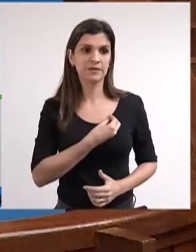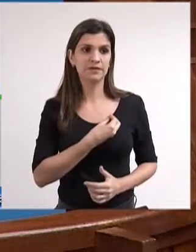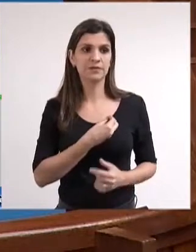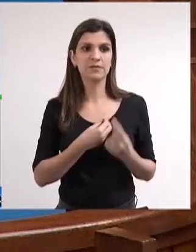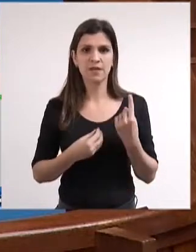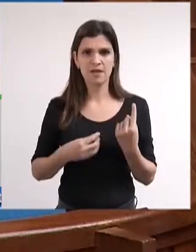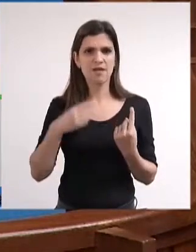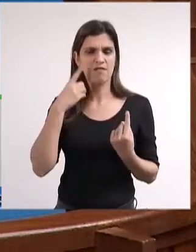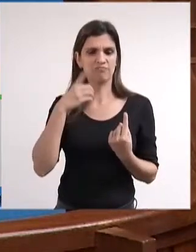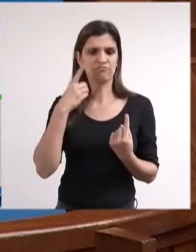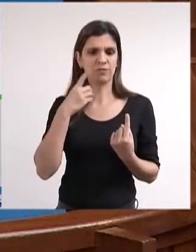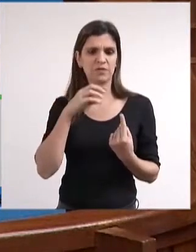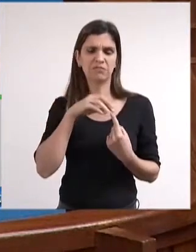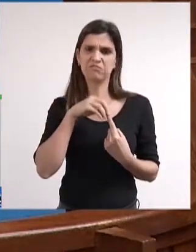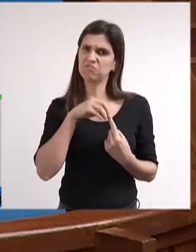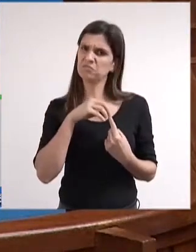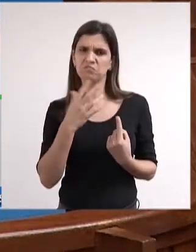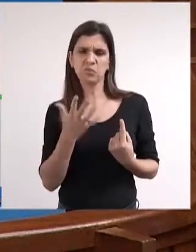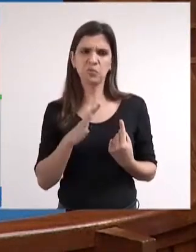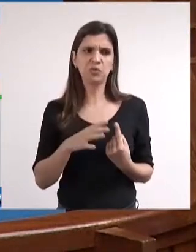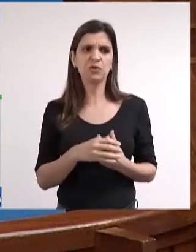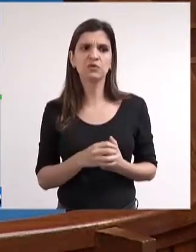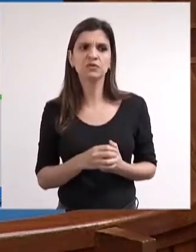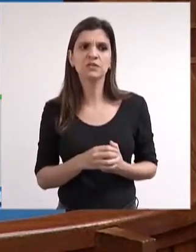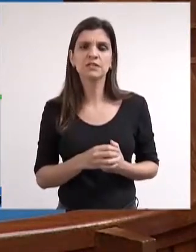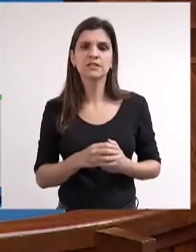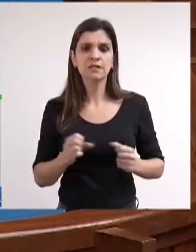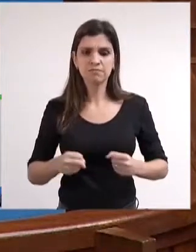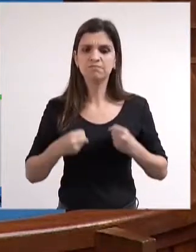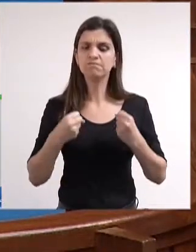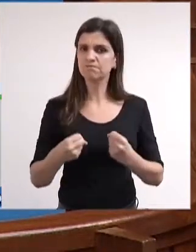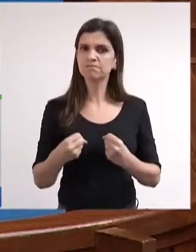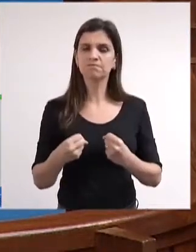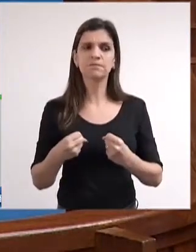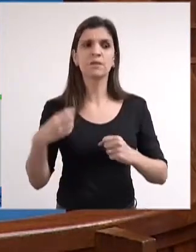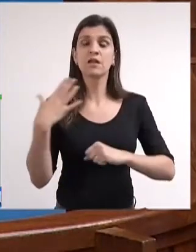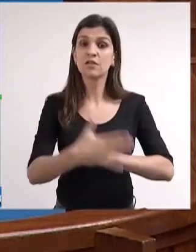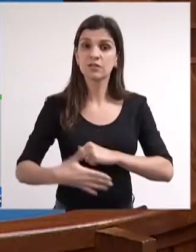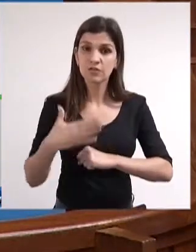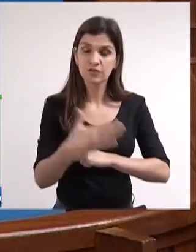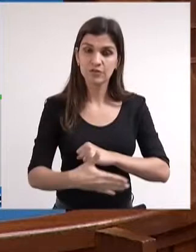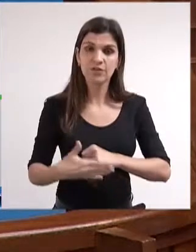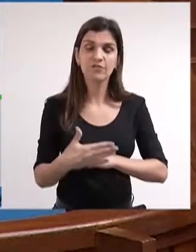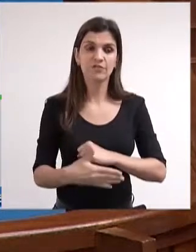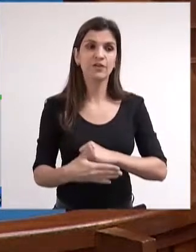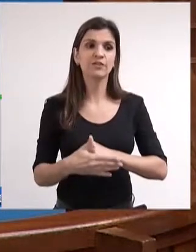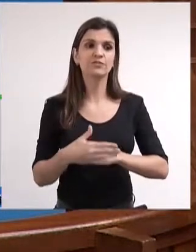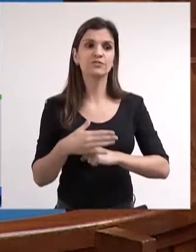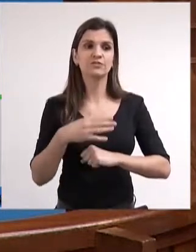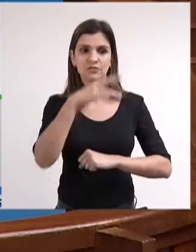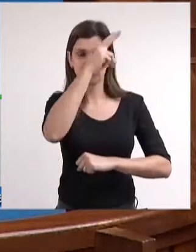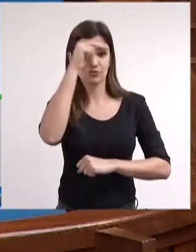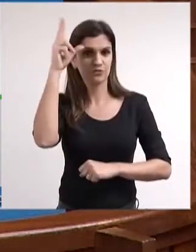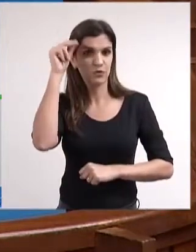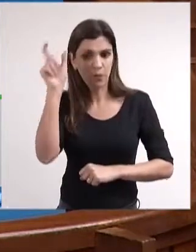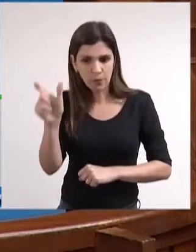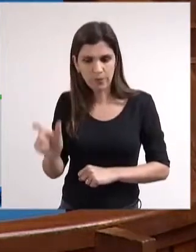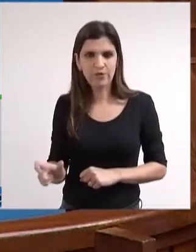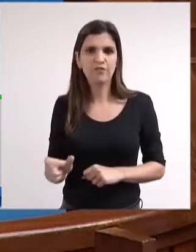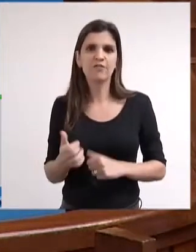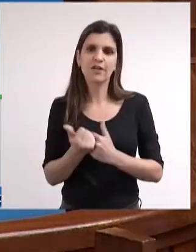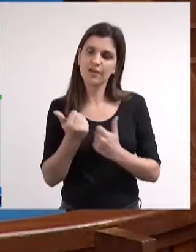fiz defesa, juntamente com o deputado Marquinhos Trade, quando era deputado nesta casa e foi candidato a prefeito, e obviamente nós tivemos bem